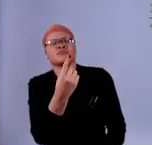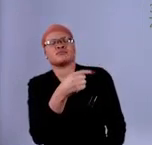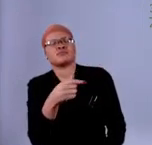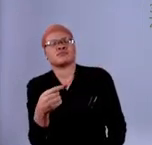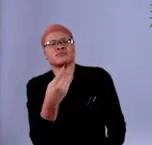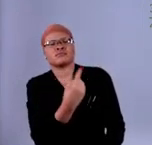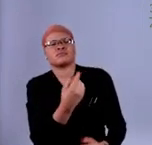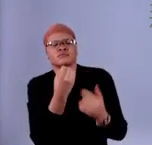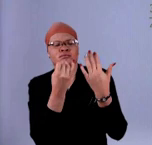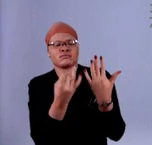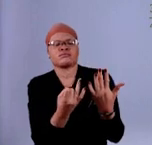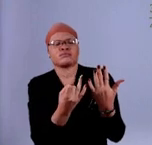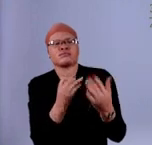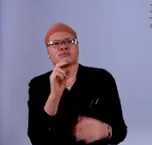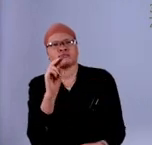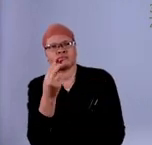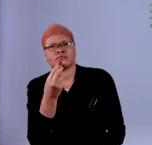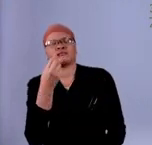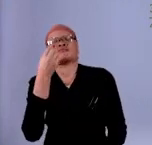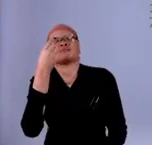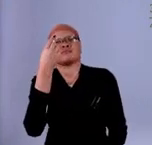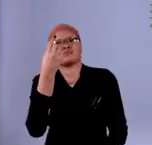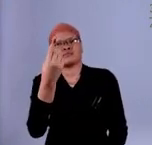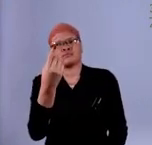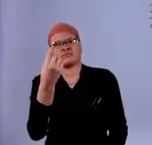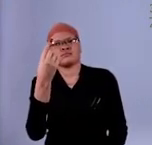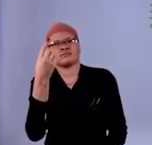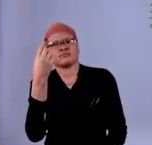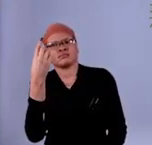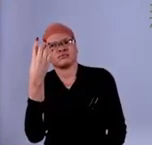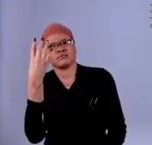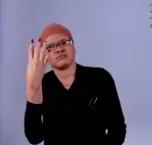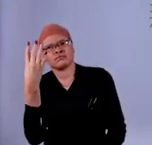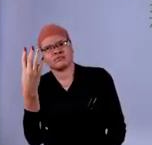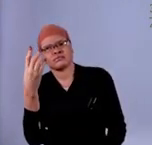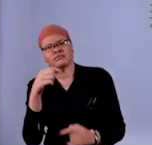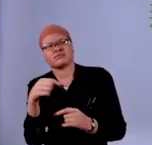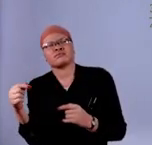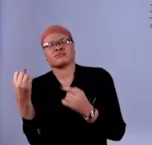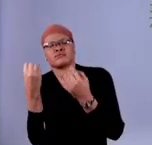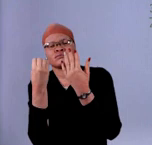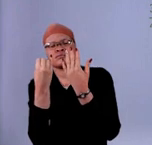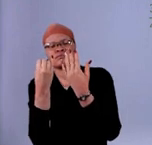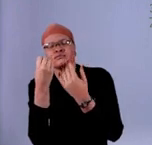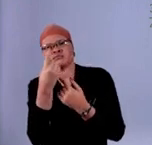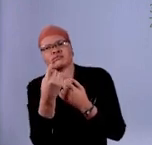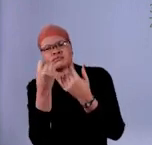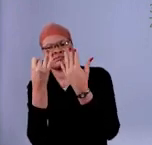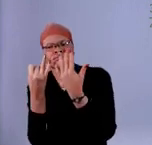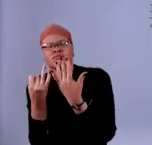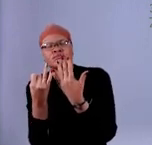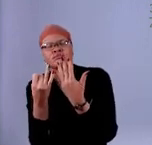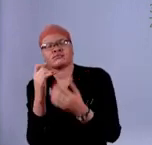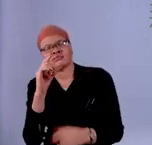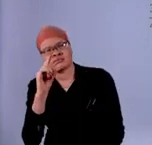sobre 17 a segunda e 14 sobre 17 aqui fazendo a comparação 11 sobre